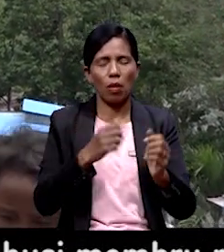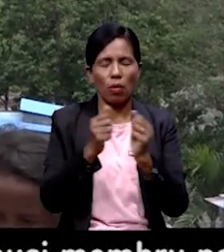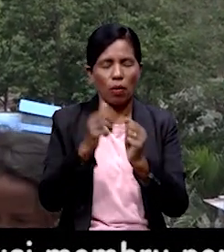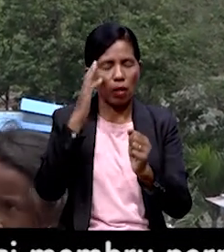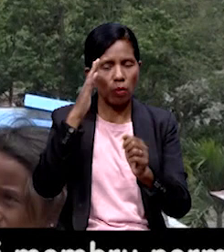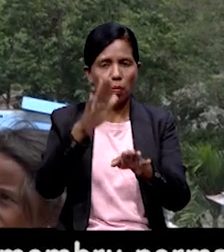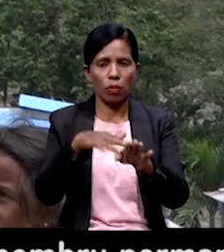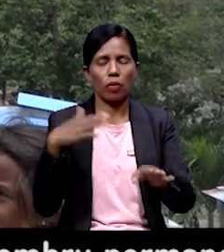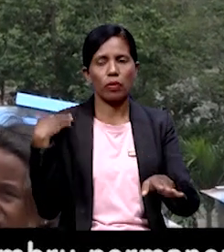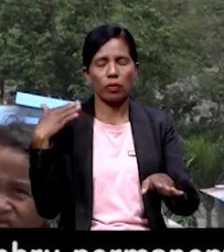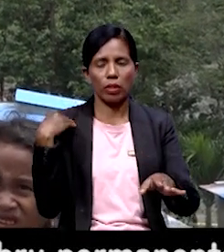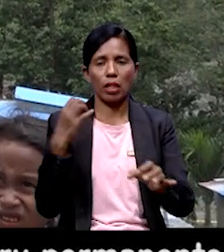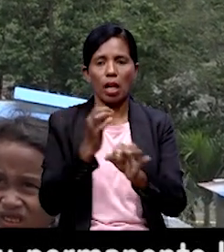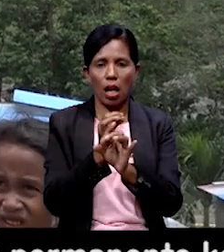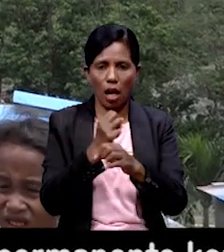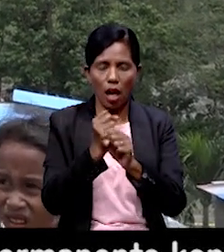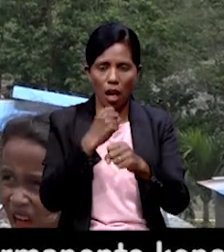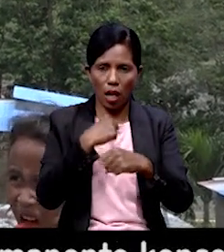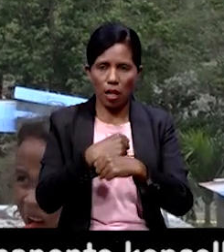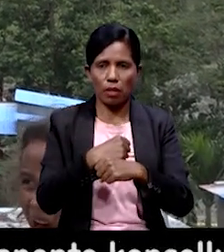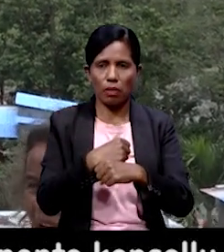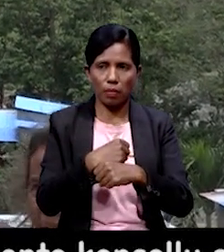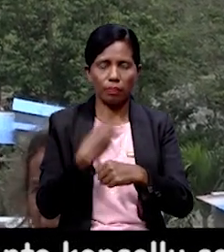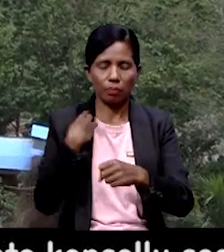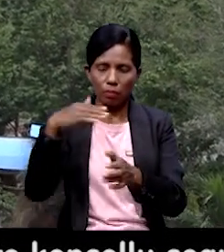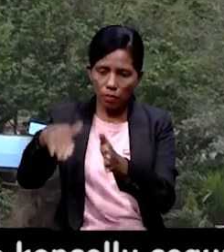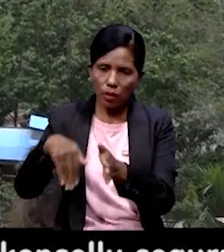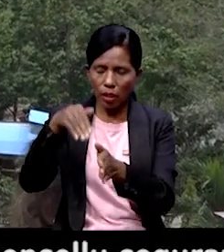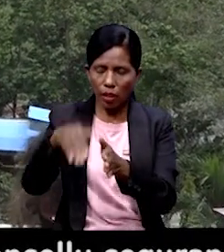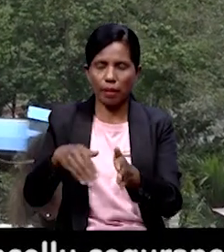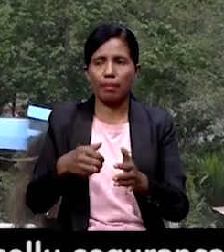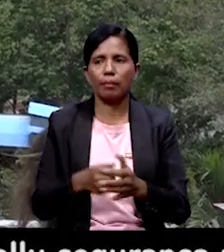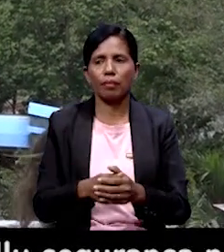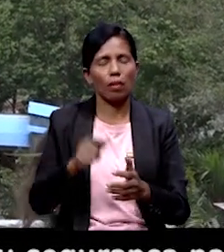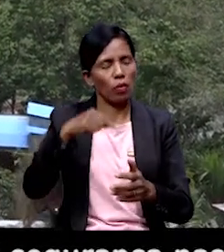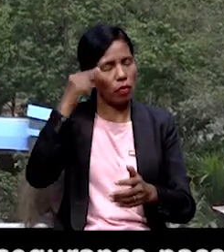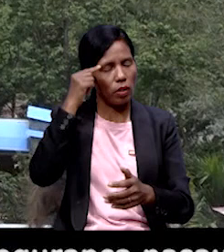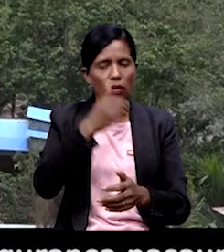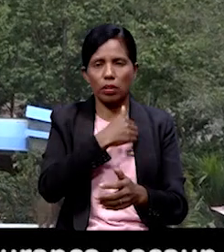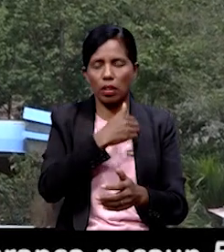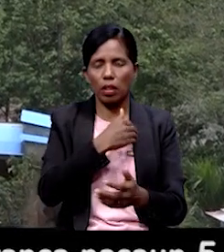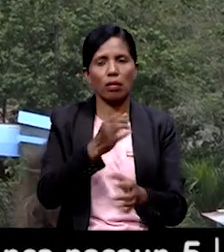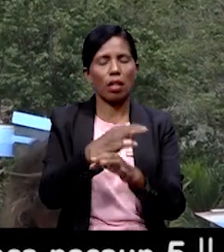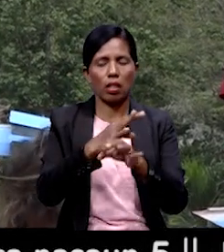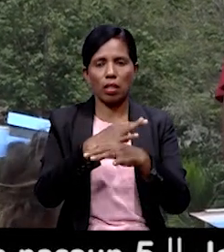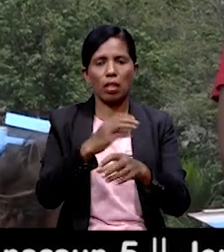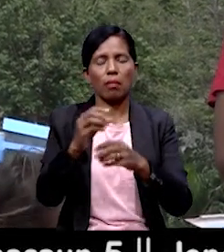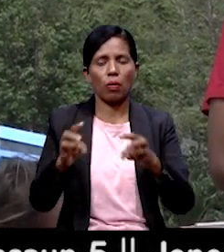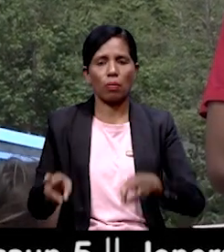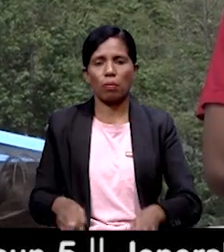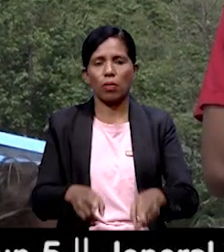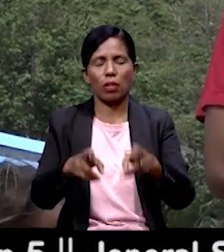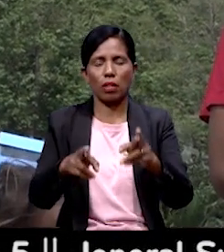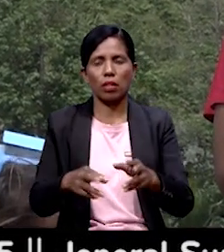jovem sira halo rasic, ho. Pronto, né, vem a me cria rasic. Parte do governo sira como halo normaliza, quando ia. So